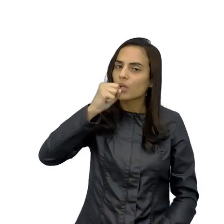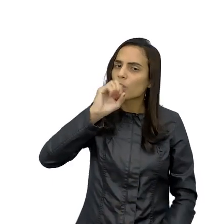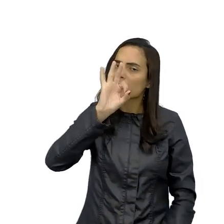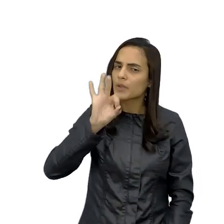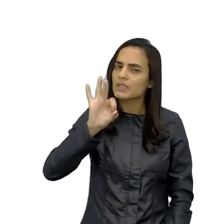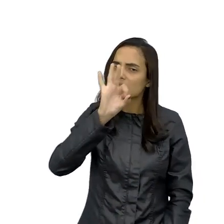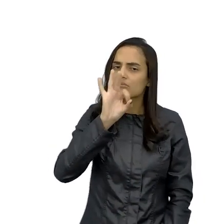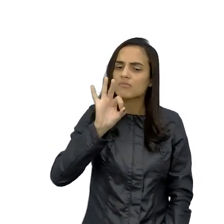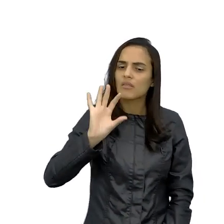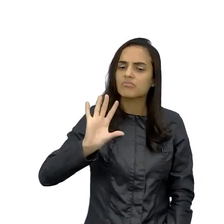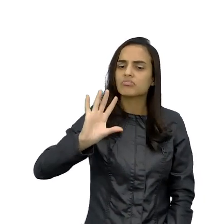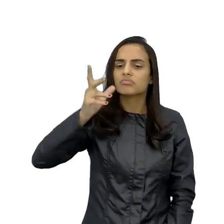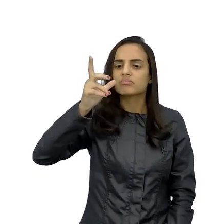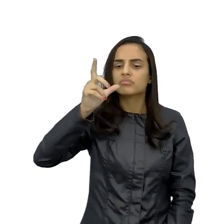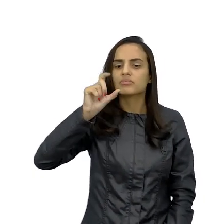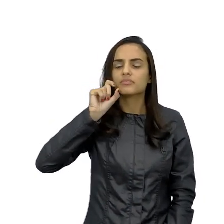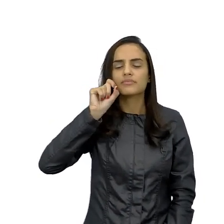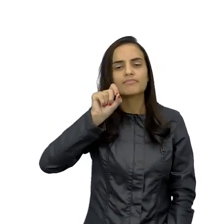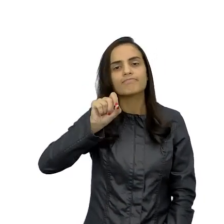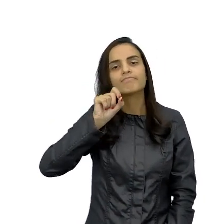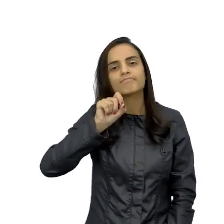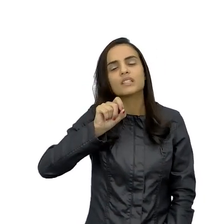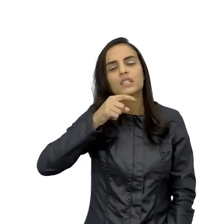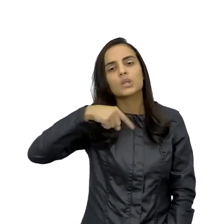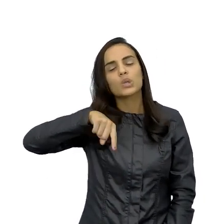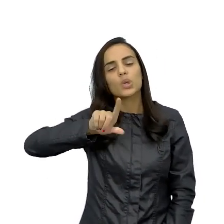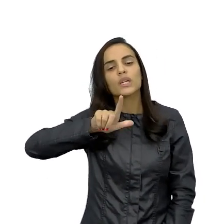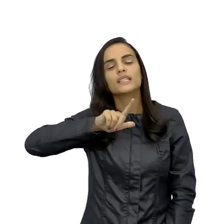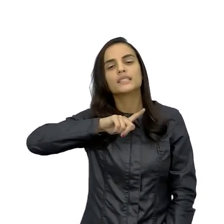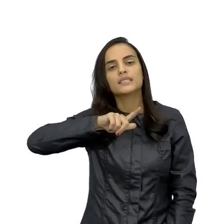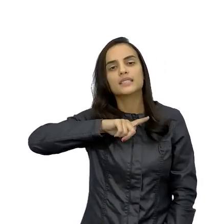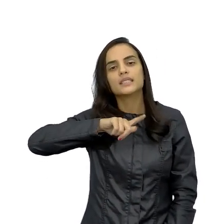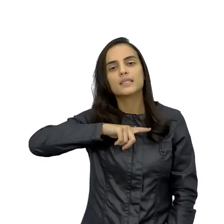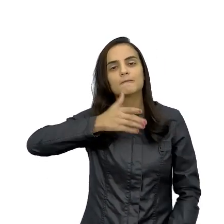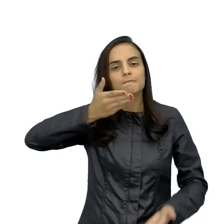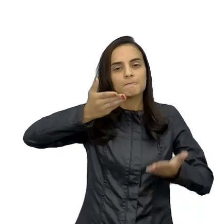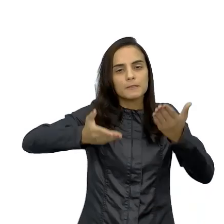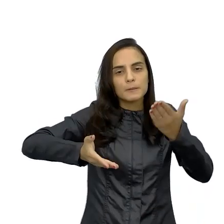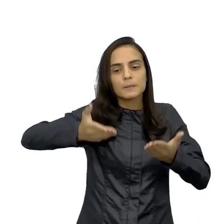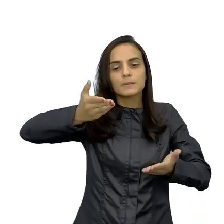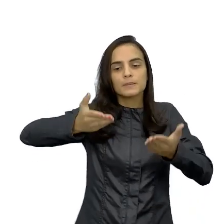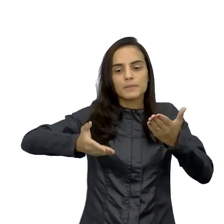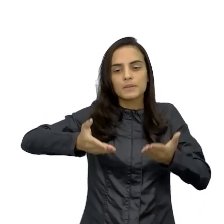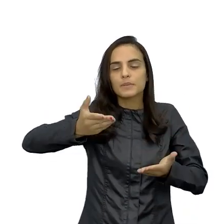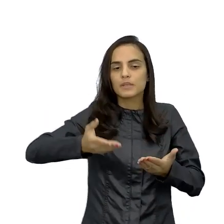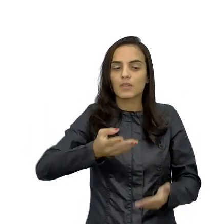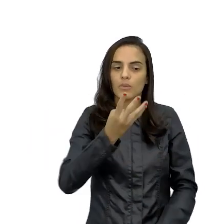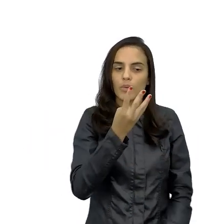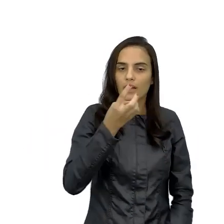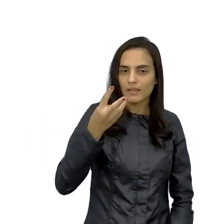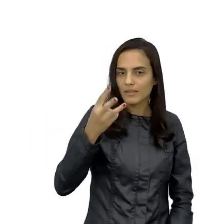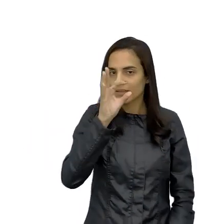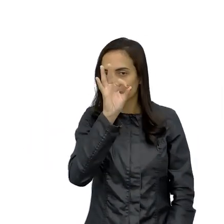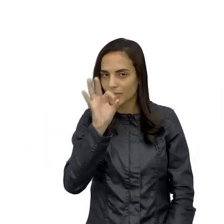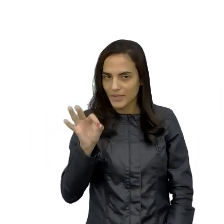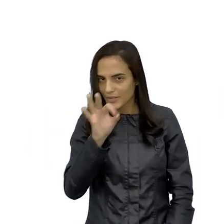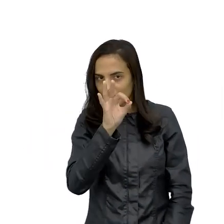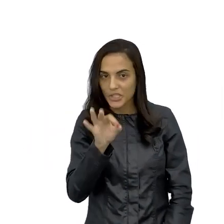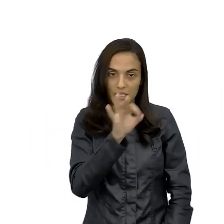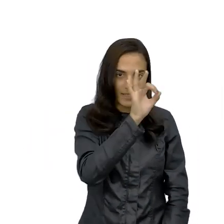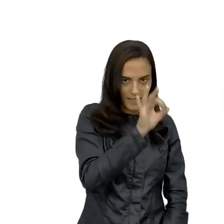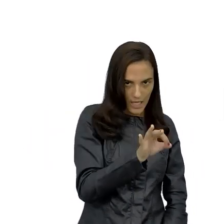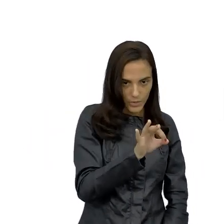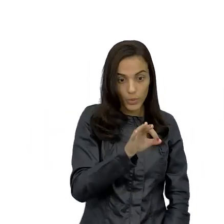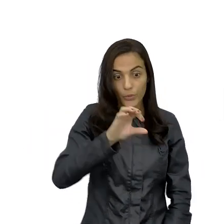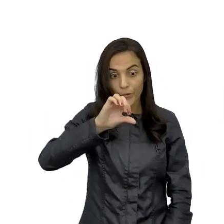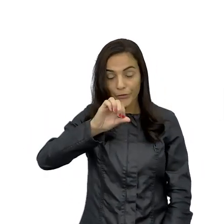que foi que aconteceu aqui que a gente tem uma disparidade tão grande entre 43% de acerto